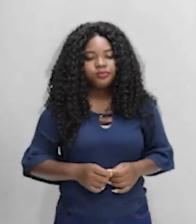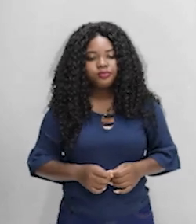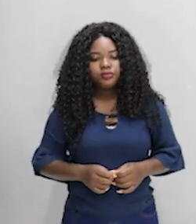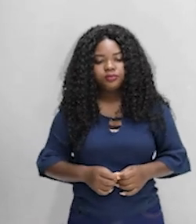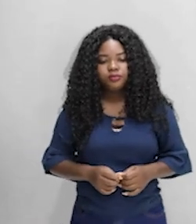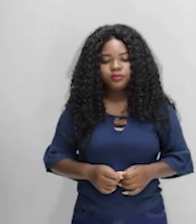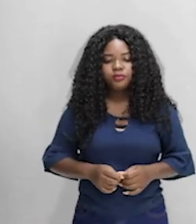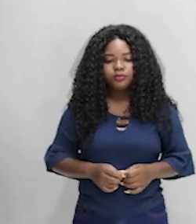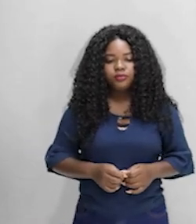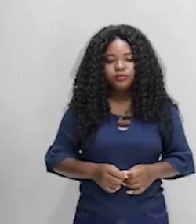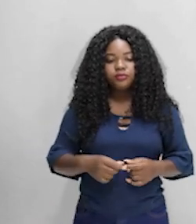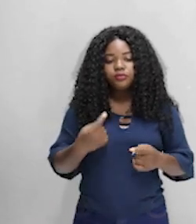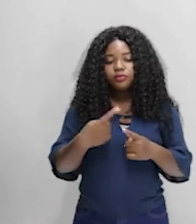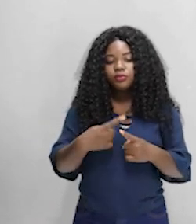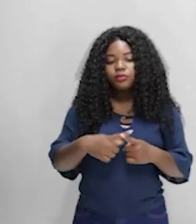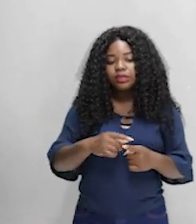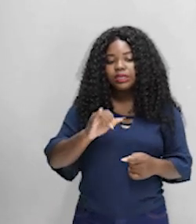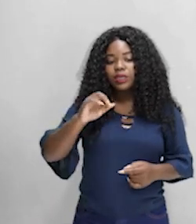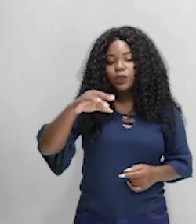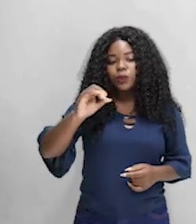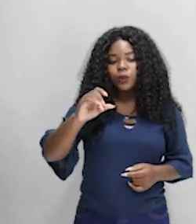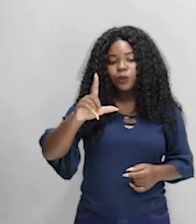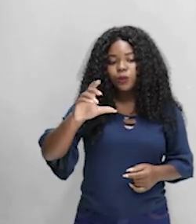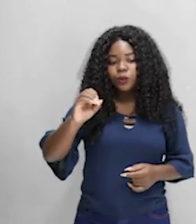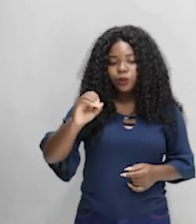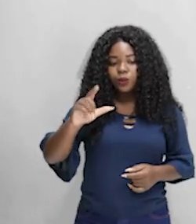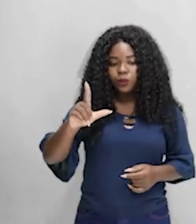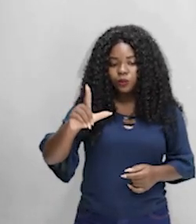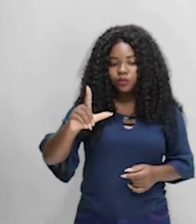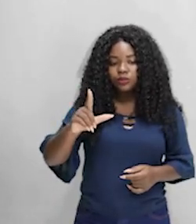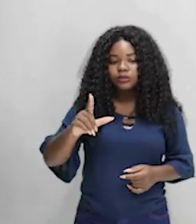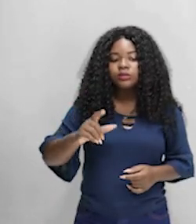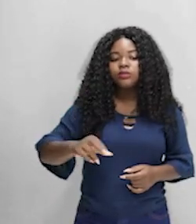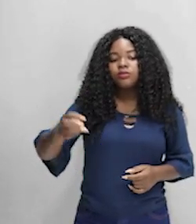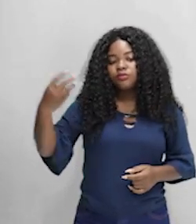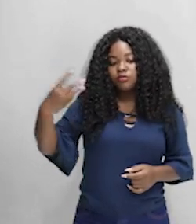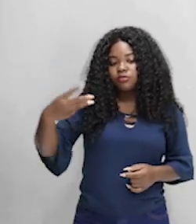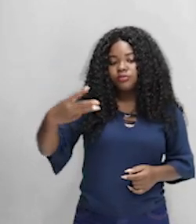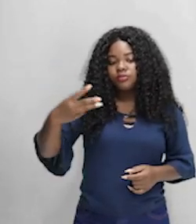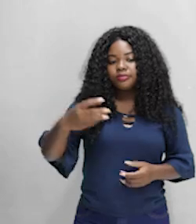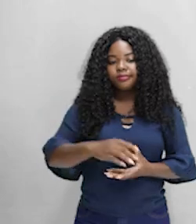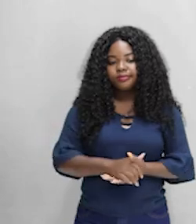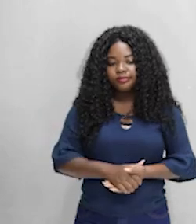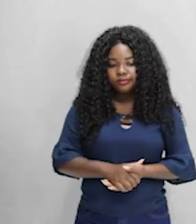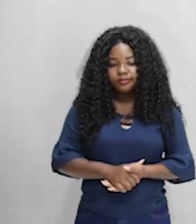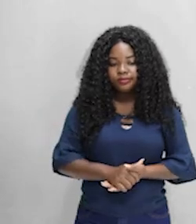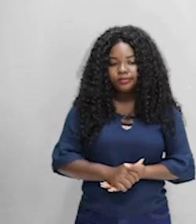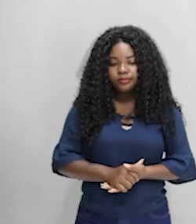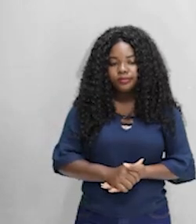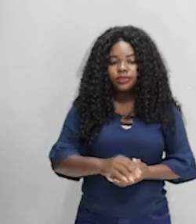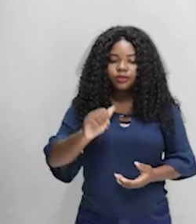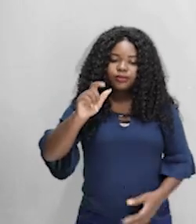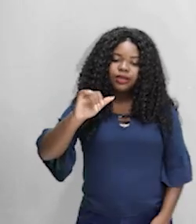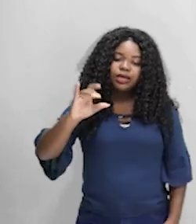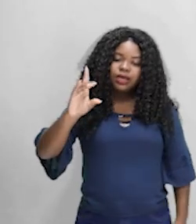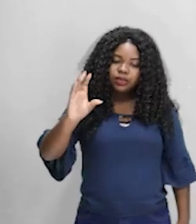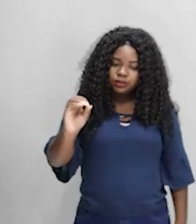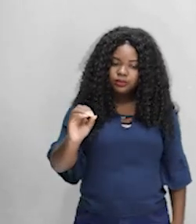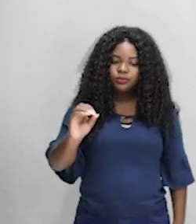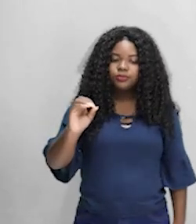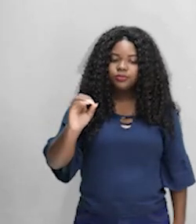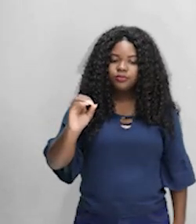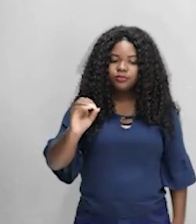clorídrico. Por quê? É incolor na presença de fenolftaleína e os ácidos são incolores na